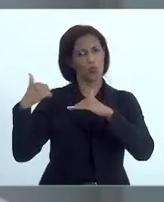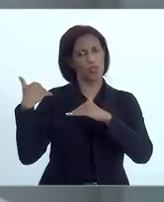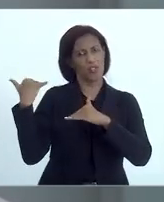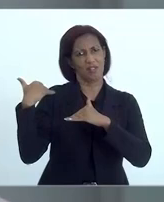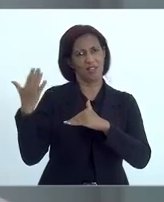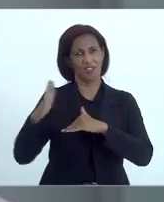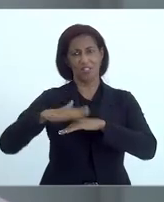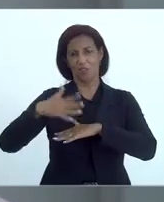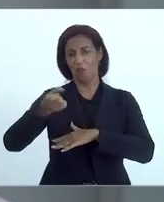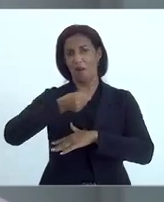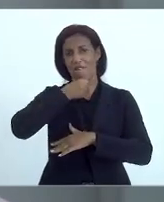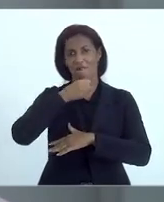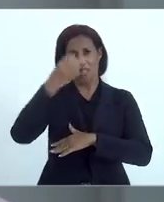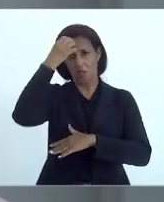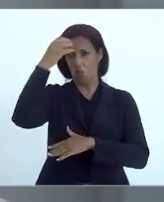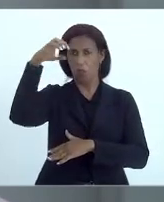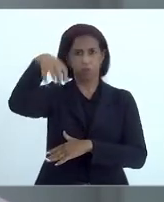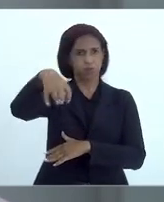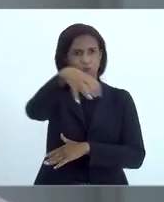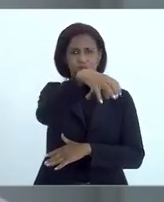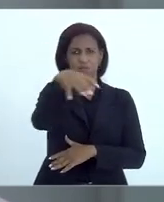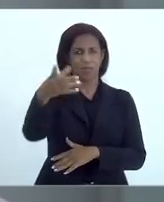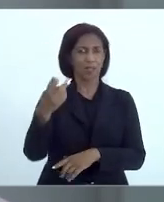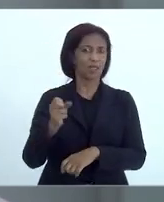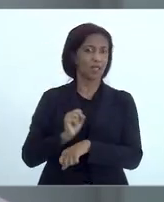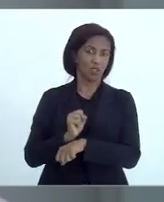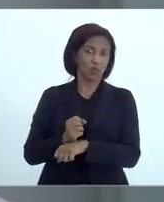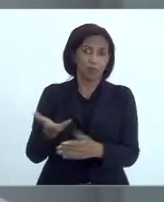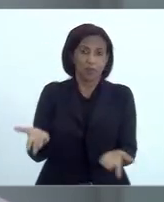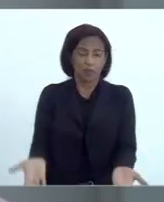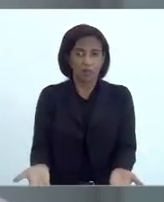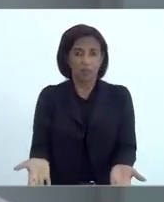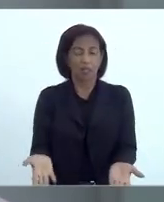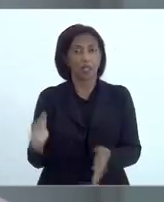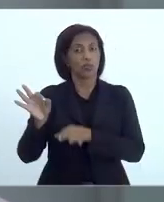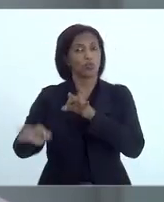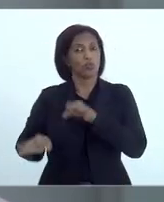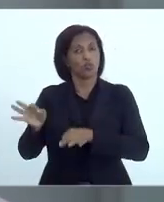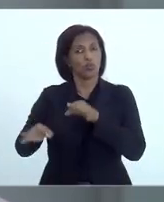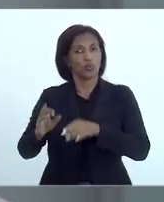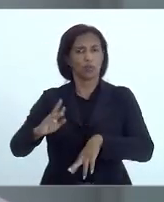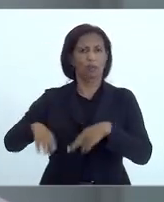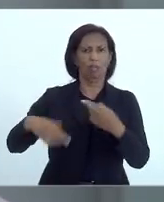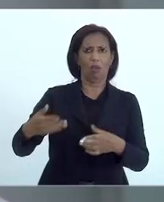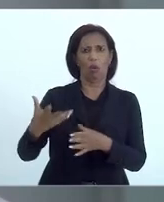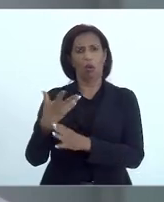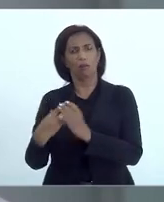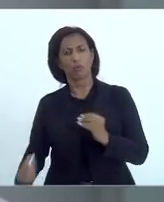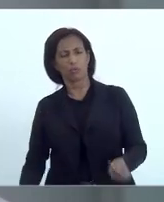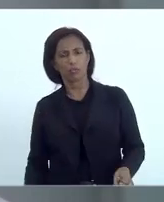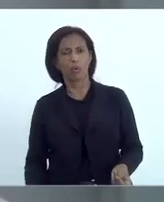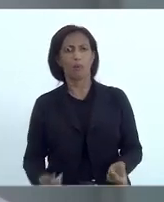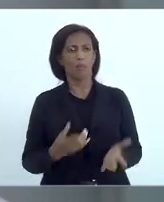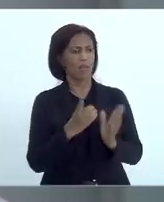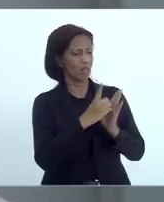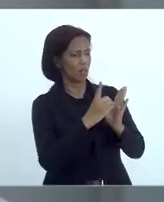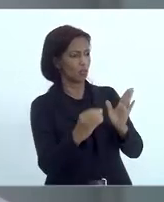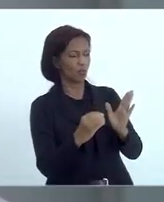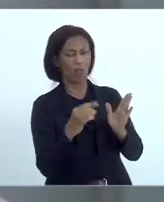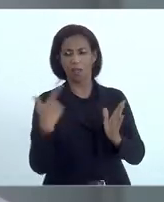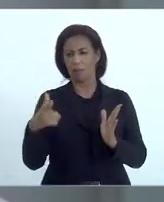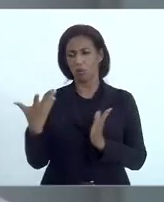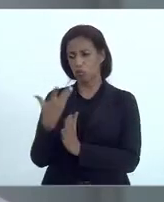outra idade já são mais velhos A culpa não é deles tá esperando é culpa da Justiça enrola e some aí tá no Diário